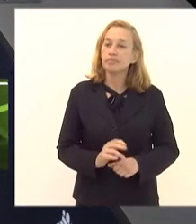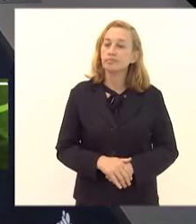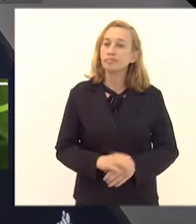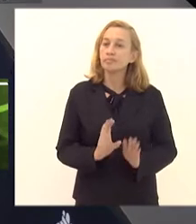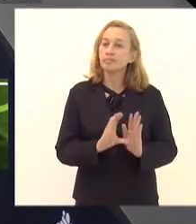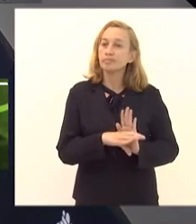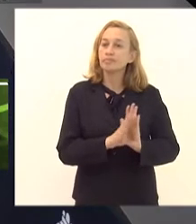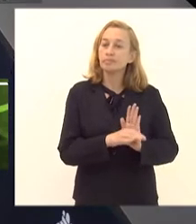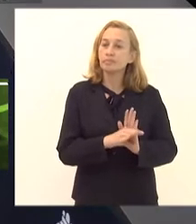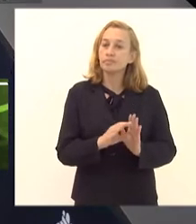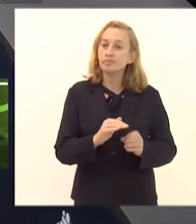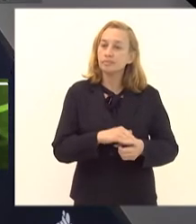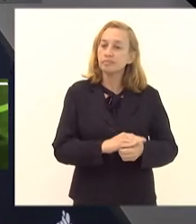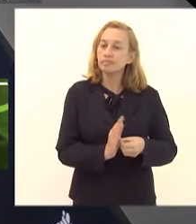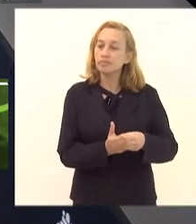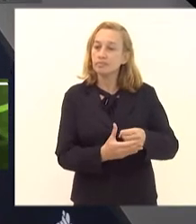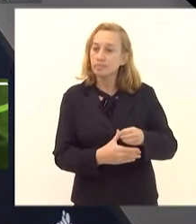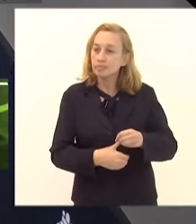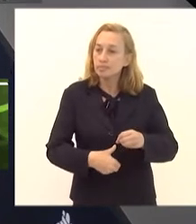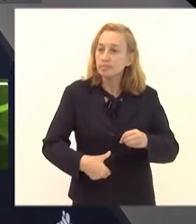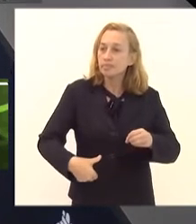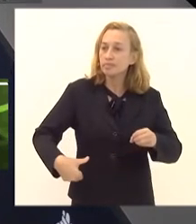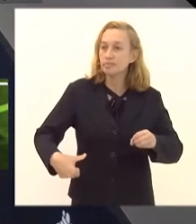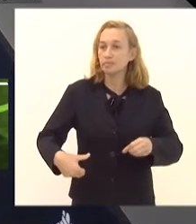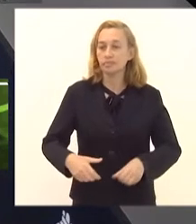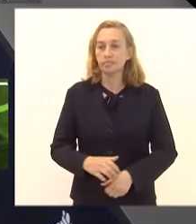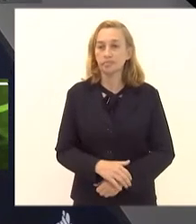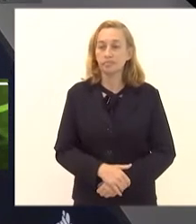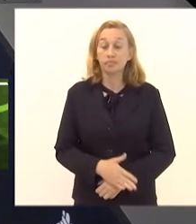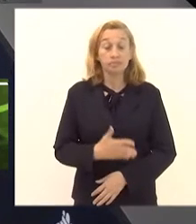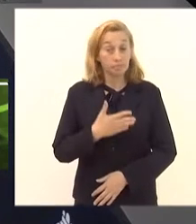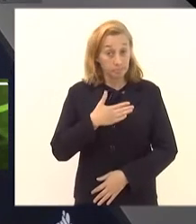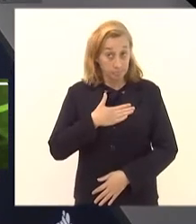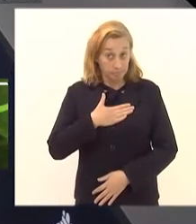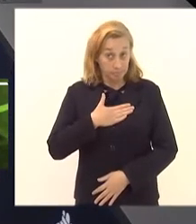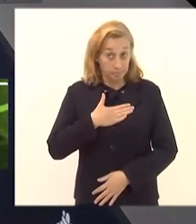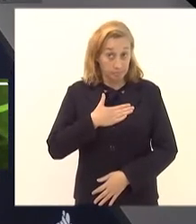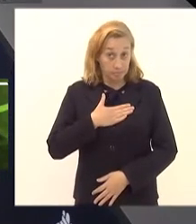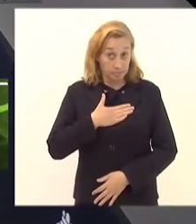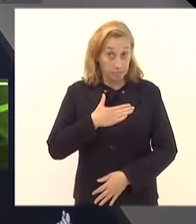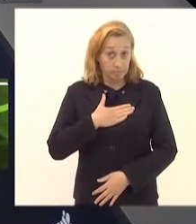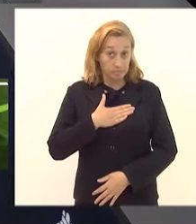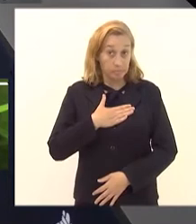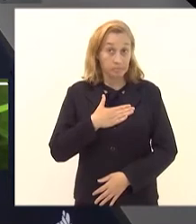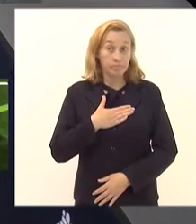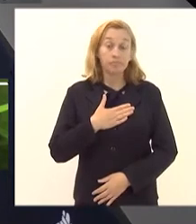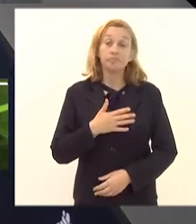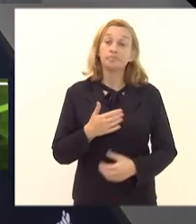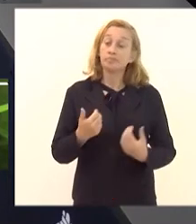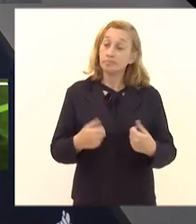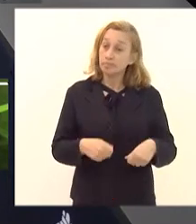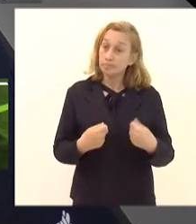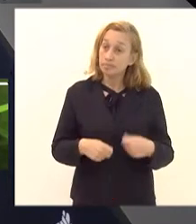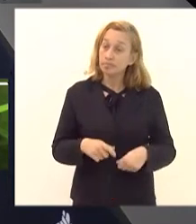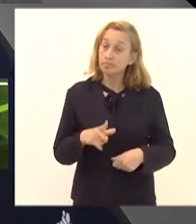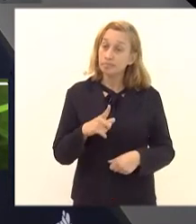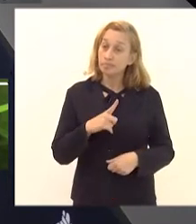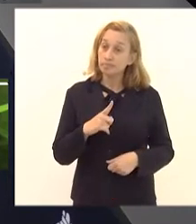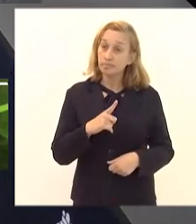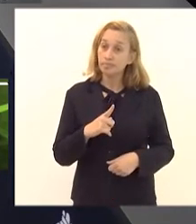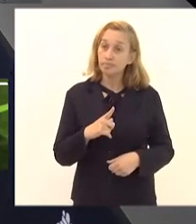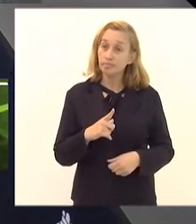de saneamento básico, né? Quer dizer, para mim, tem que ter a questão não só